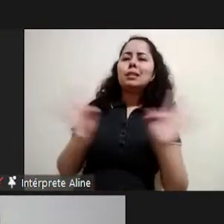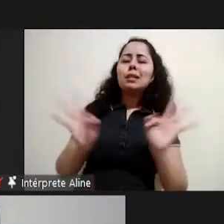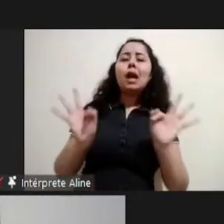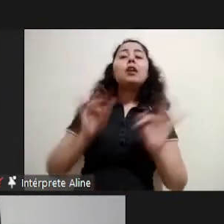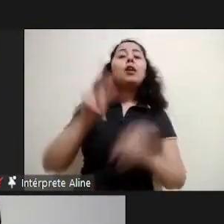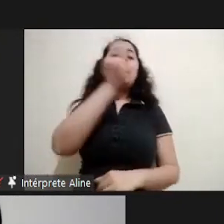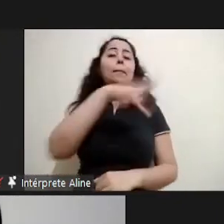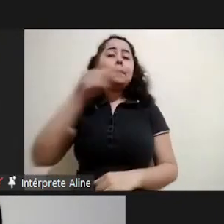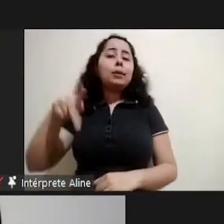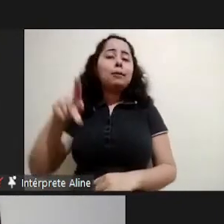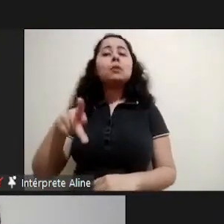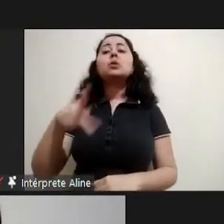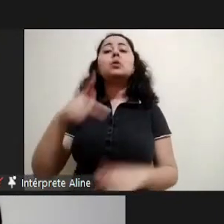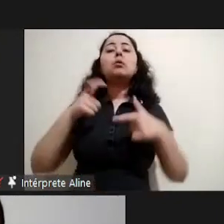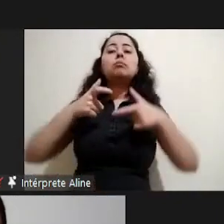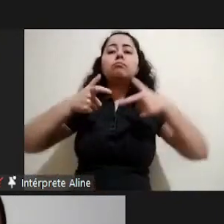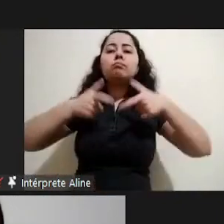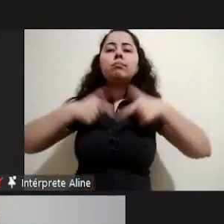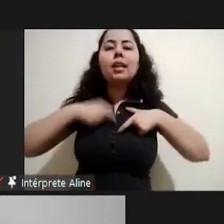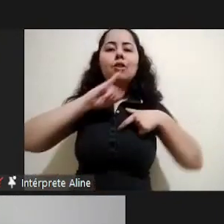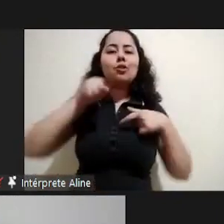medalha JK.